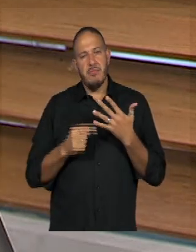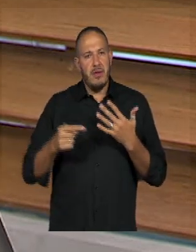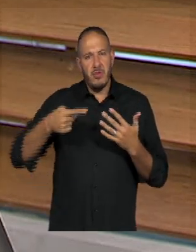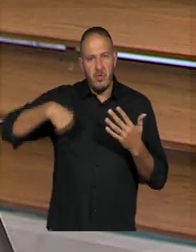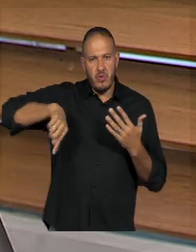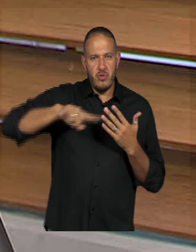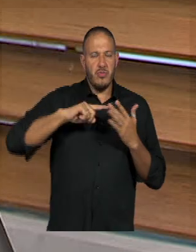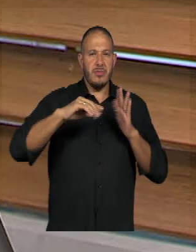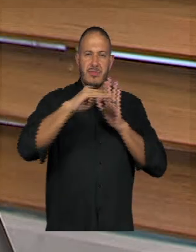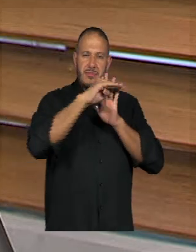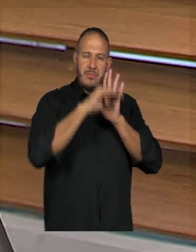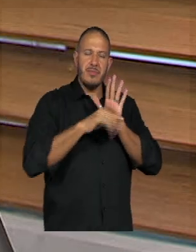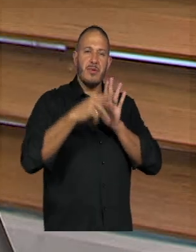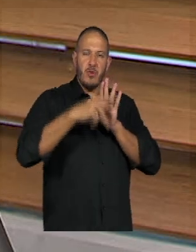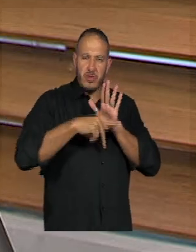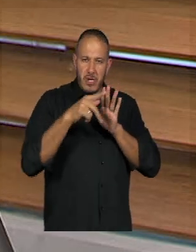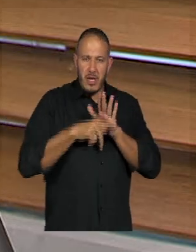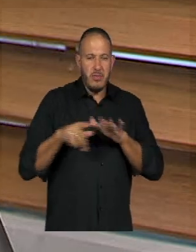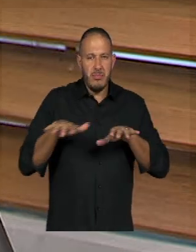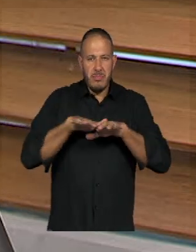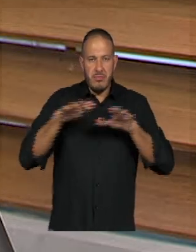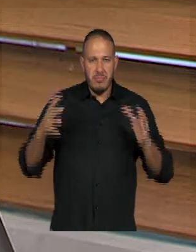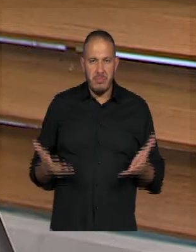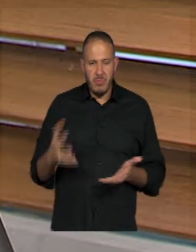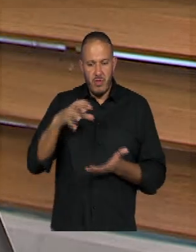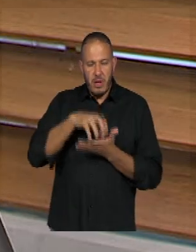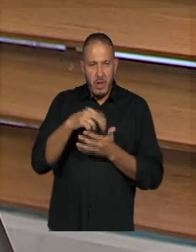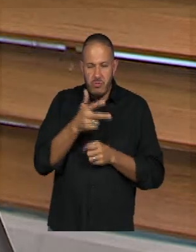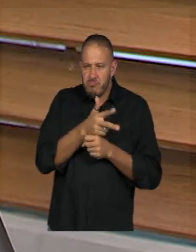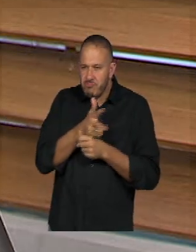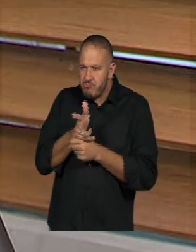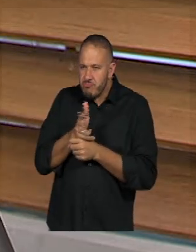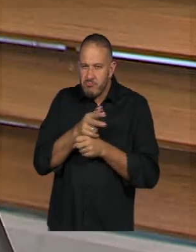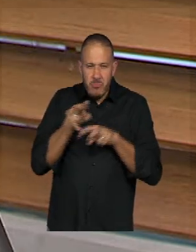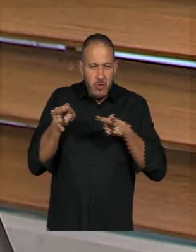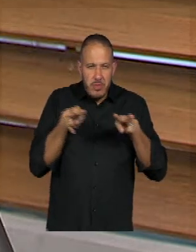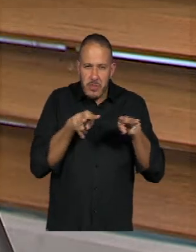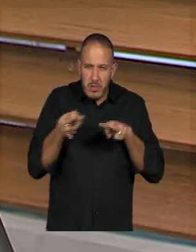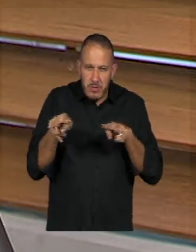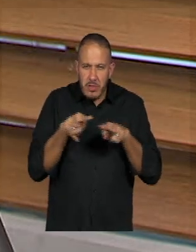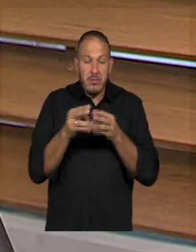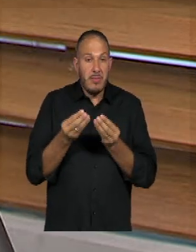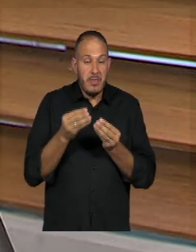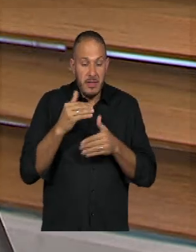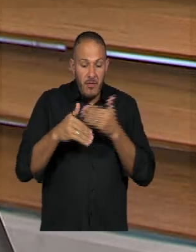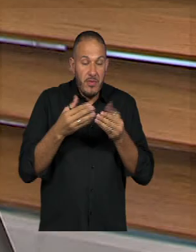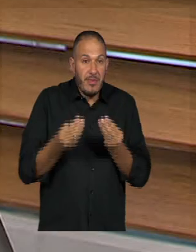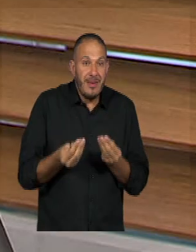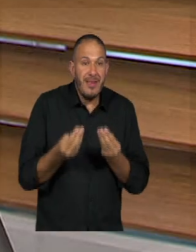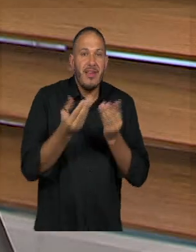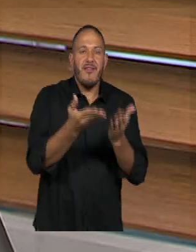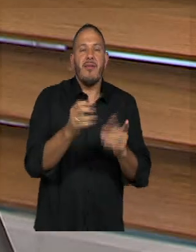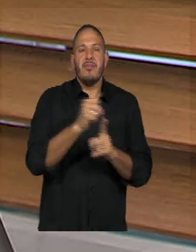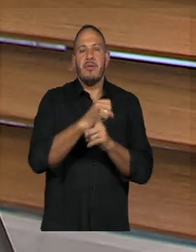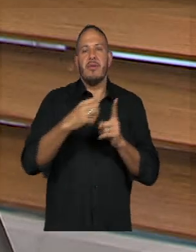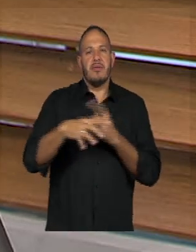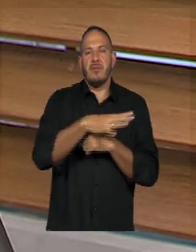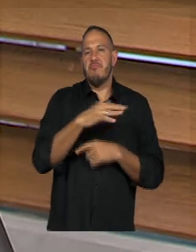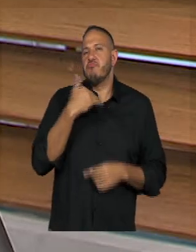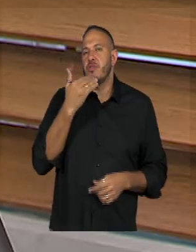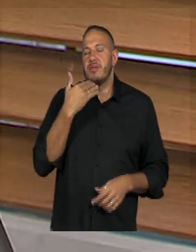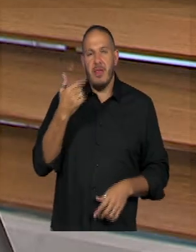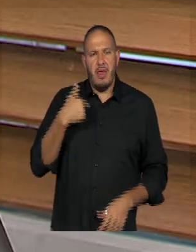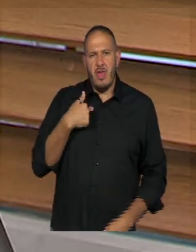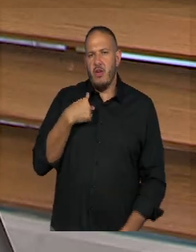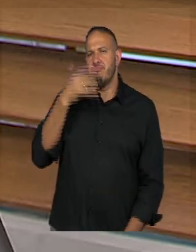observatório, ele é desenvolvido para levar para a sociedade. Por que a sociedade? Porque não adianta a Mércia ter conhecimento ou eu trazer o